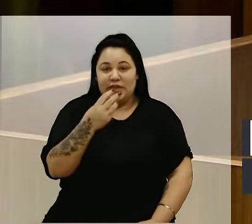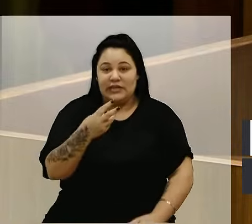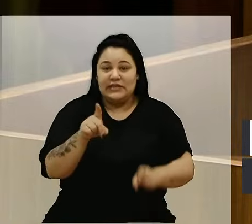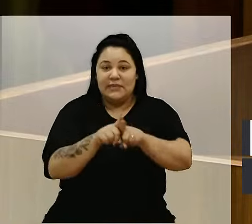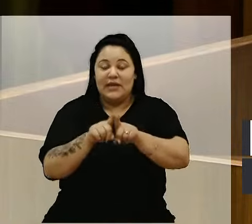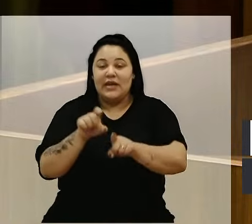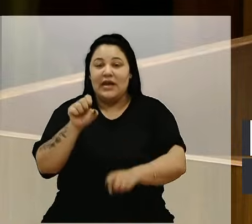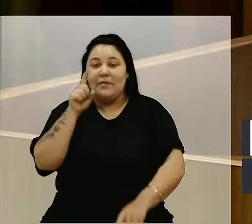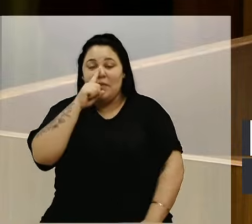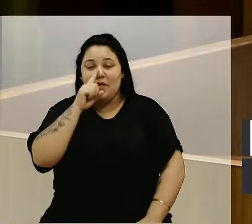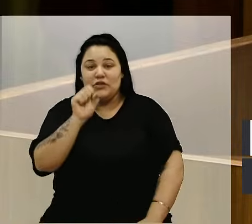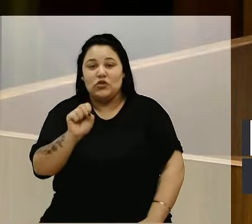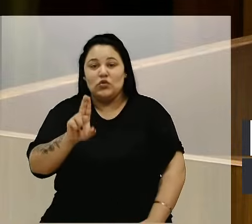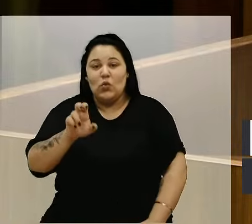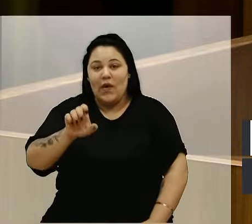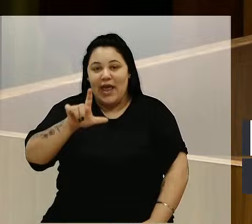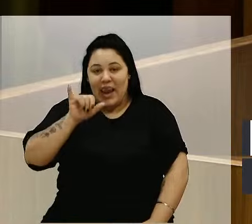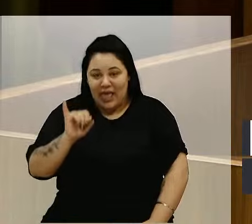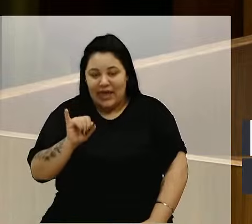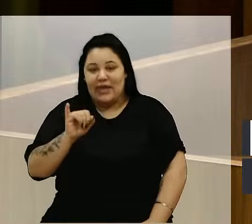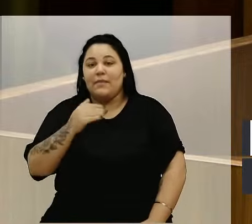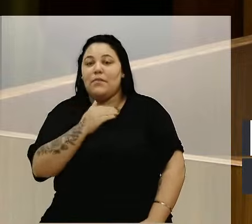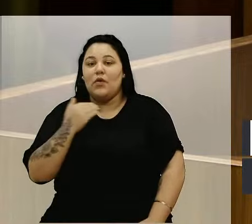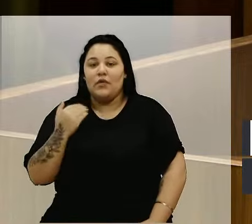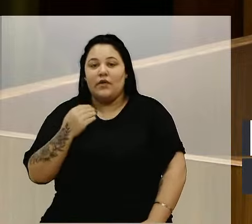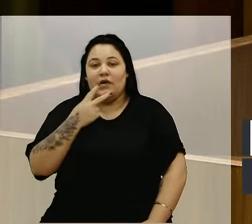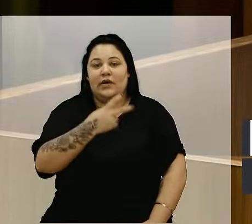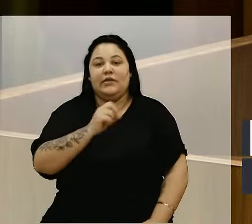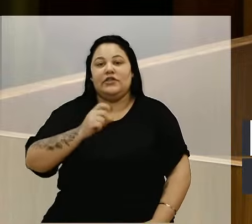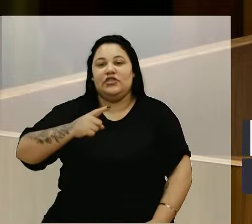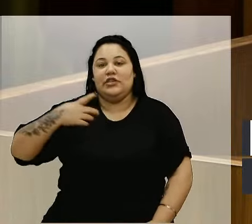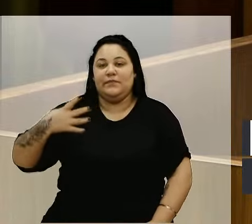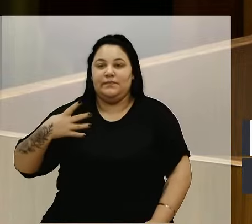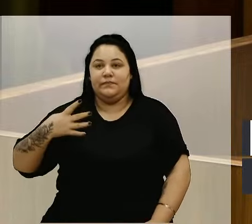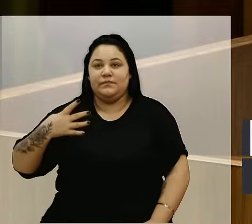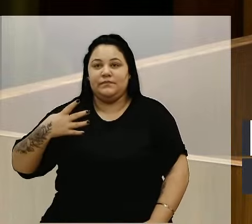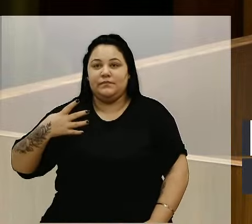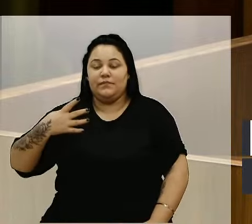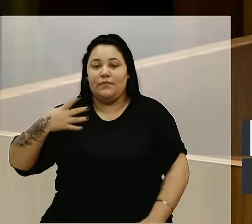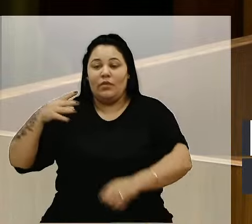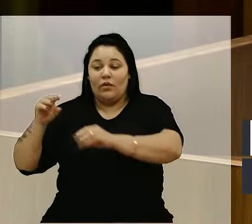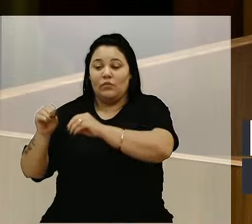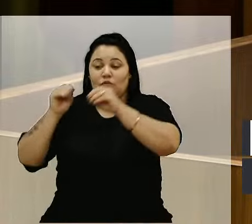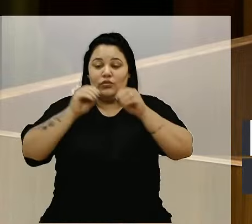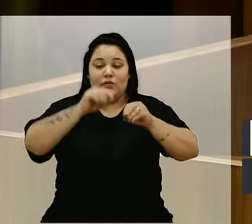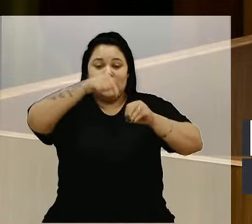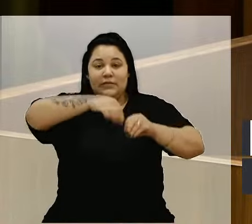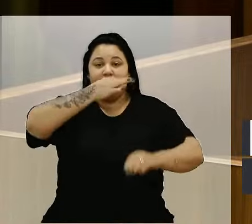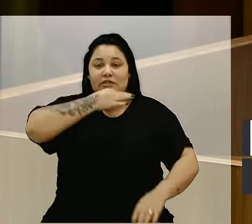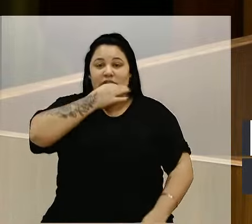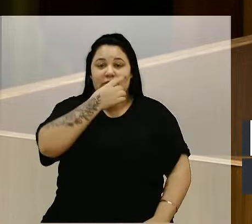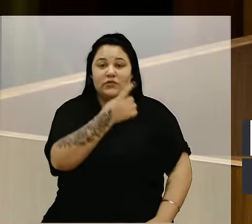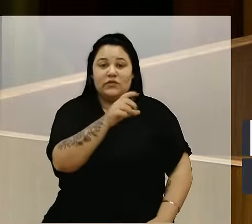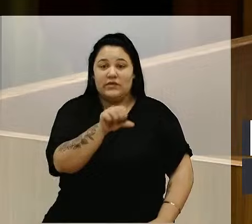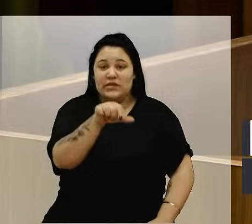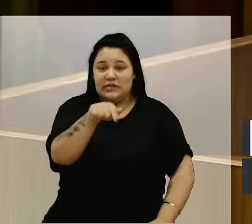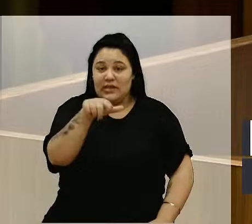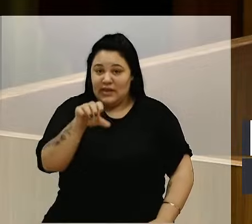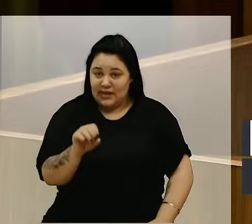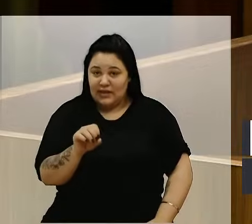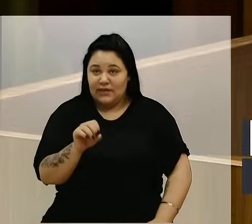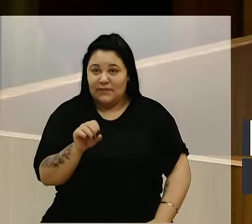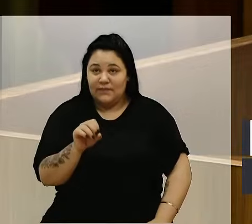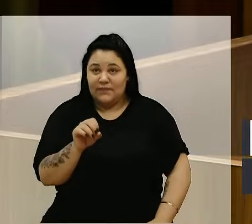1993, e Sueli Rodrigues da Silva, falecida em 2014. Veio para Caxias do Sul em 1970, com